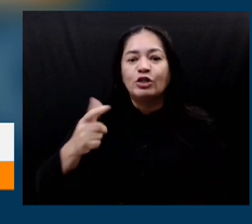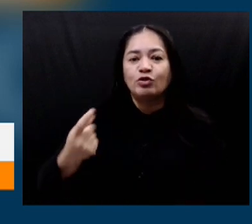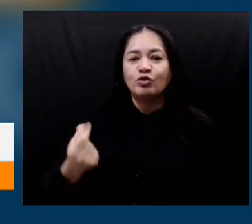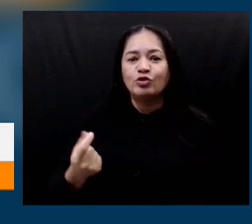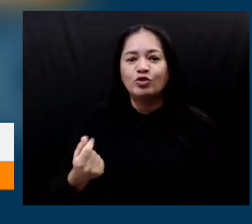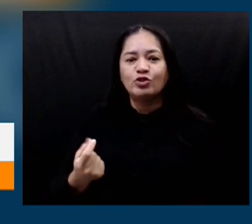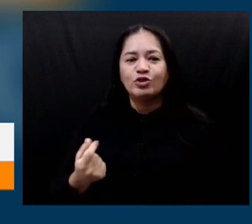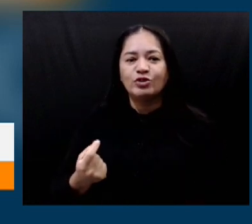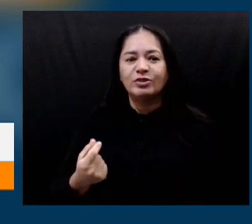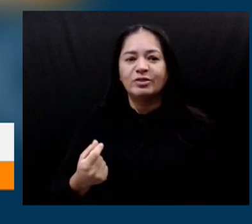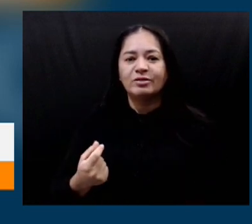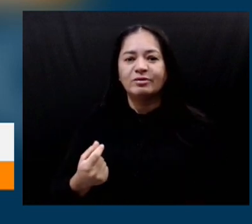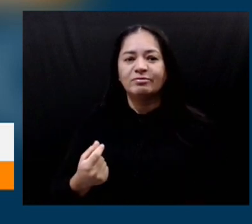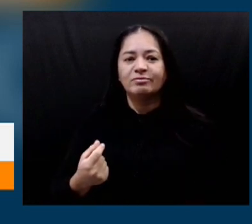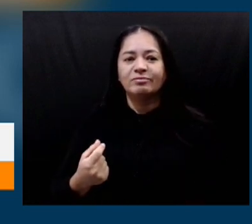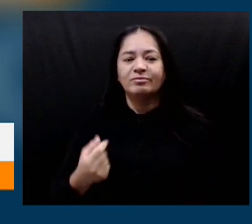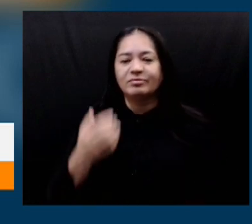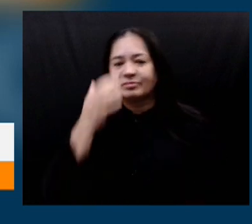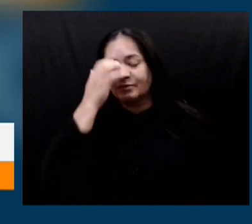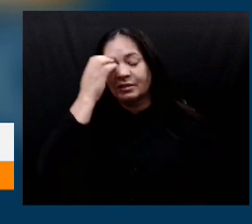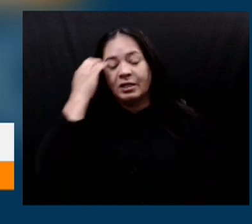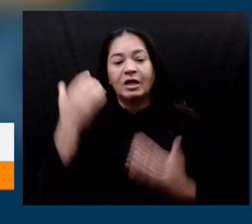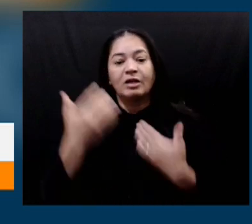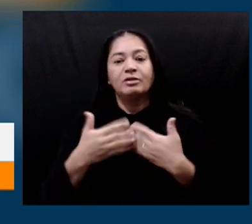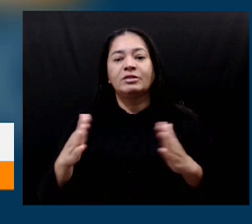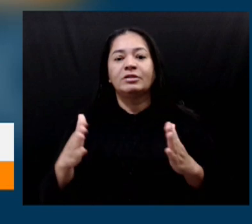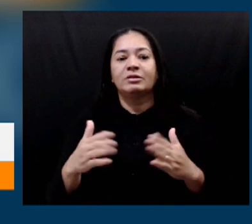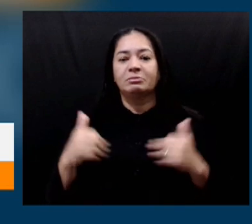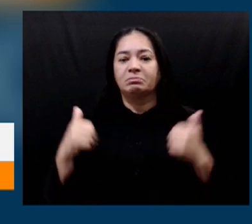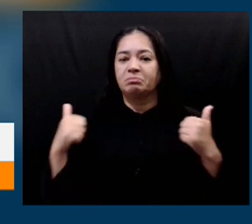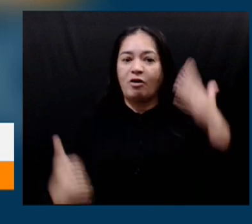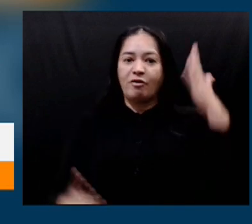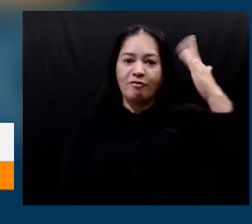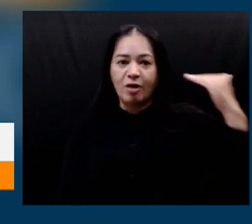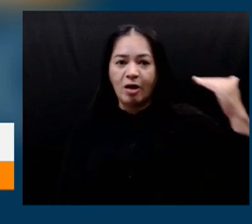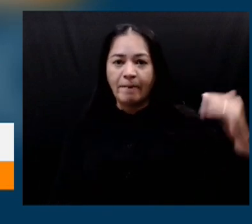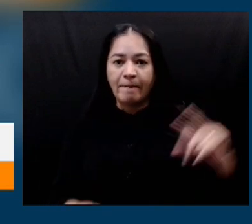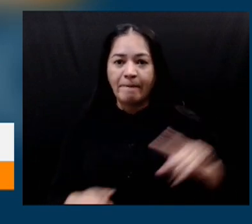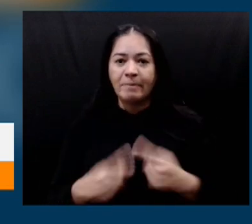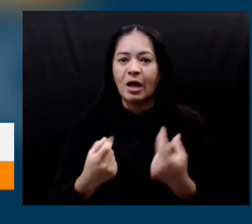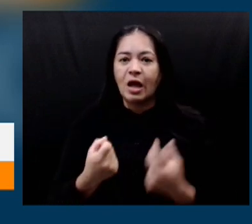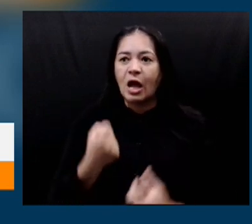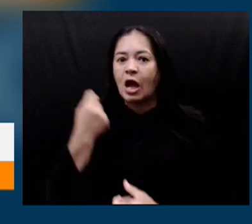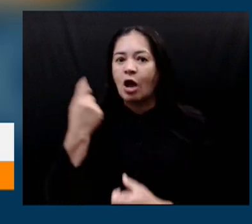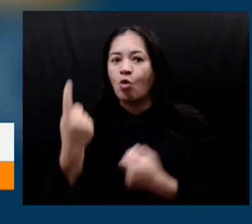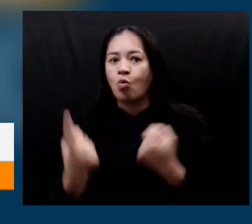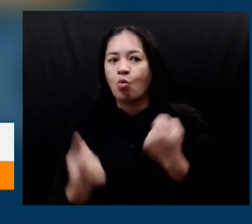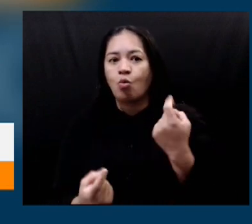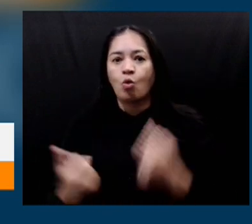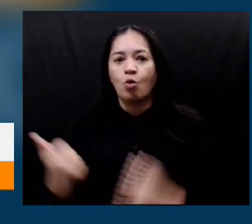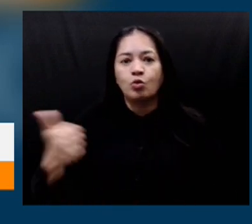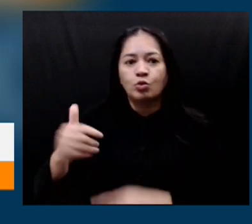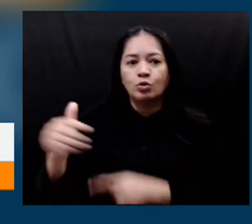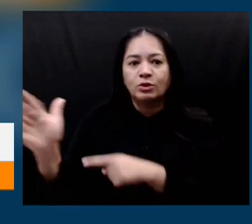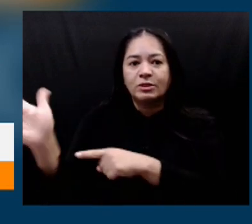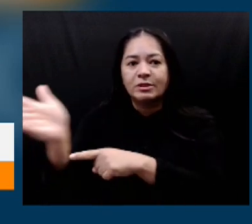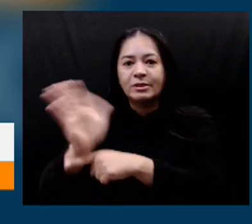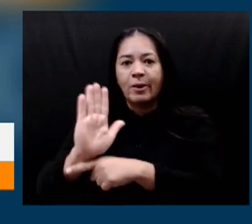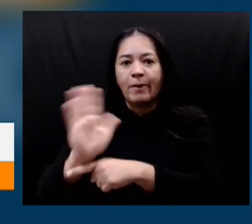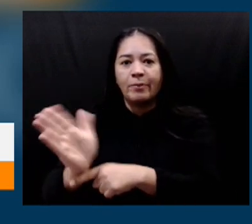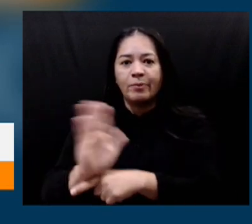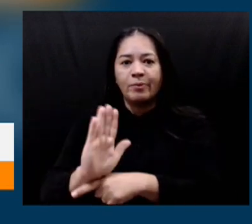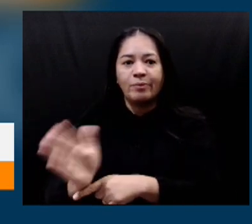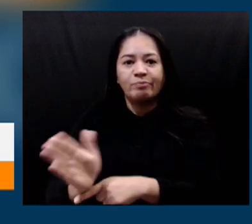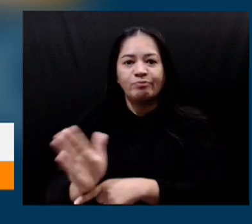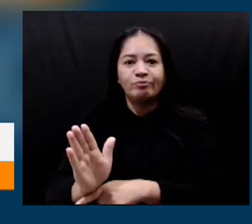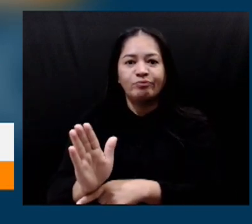após a estreia bem-sucedida da Branca de Neve, muitos dos primeiros filmes da Disney não